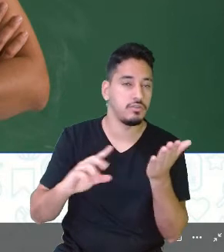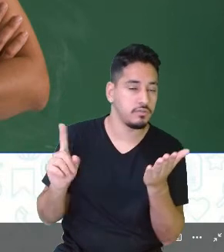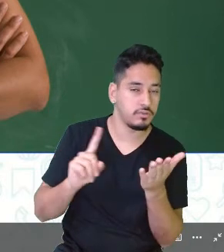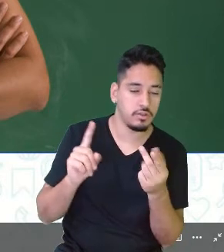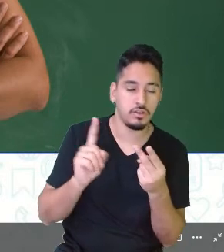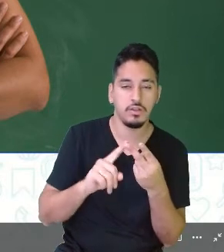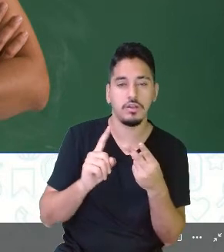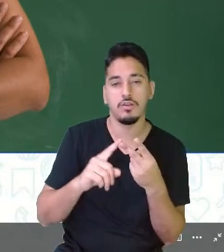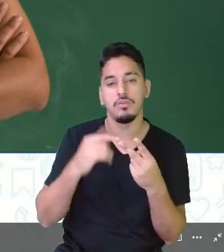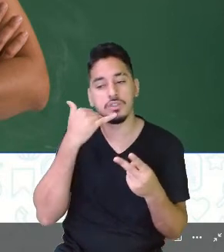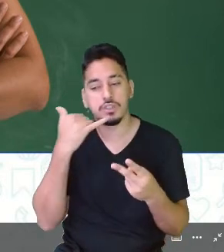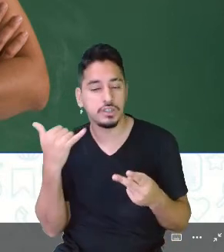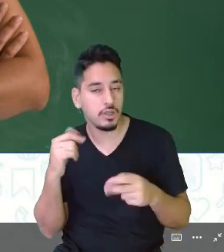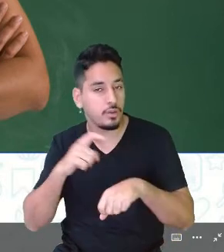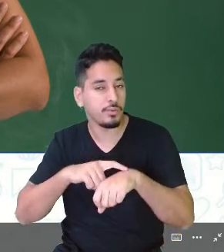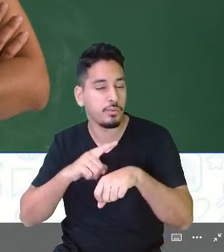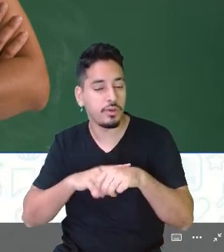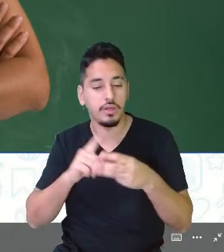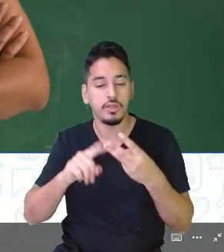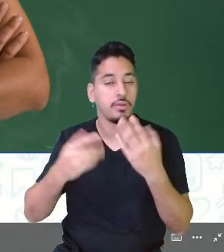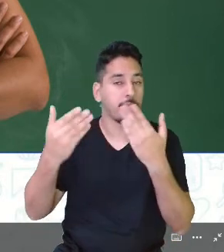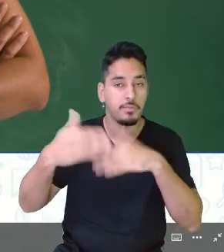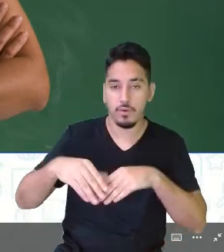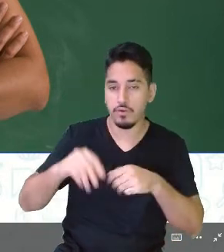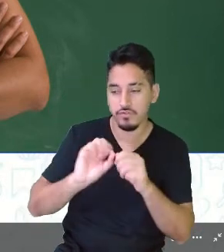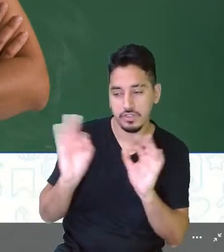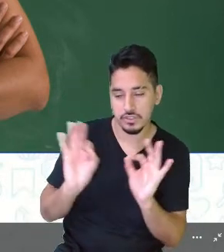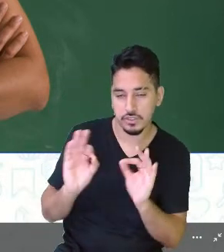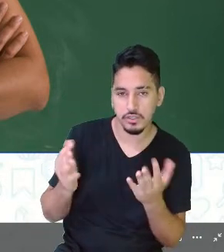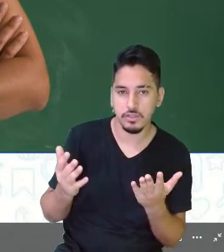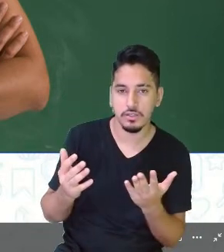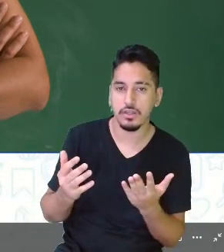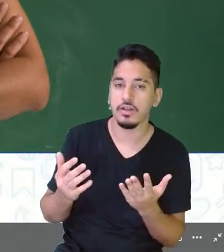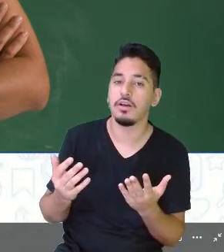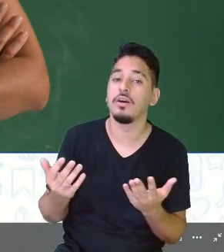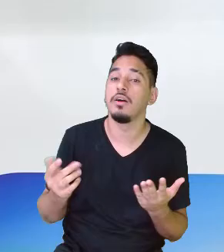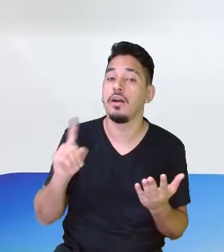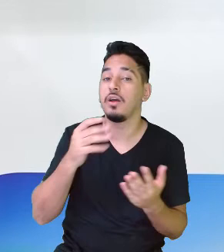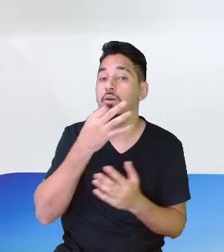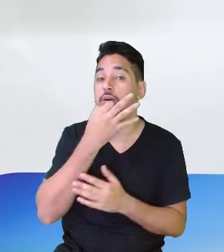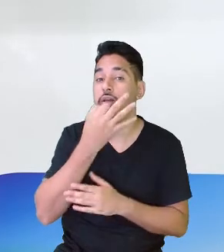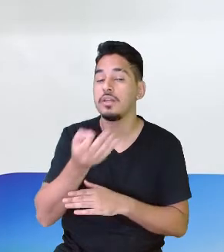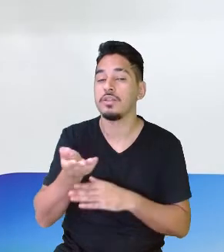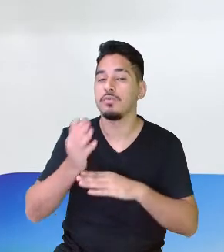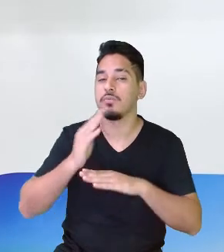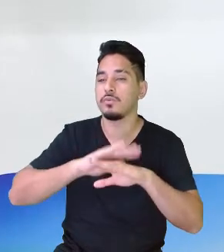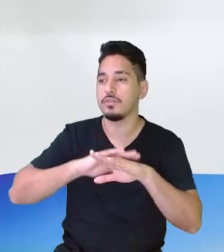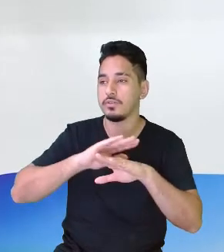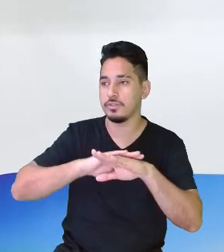usar o celular durante a aula, as provas não feitas. Então, veja, aqui há uma crítica embutida.